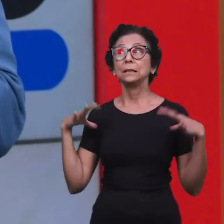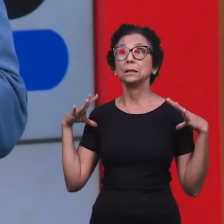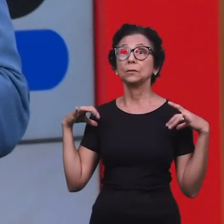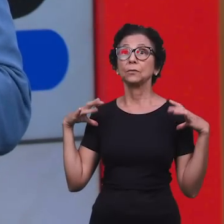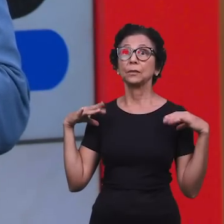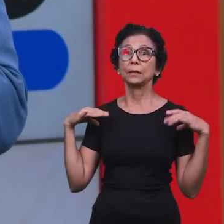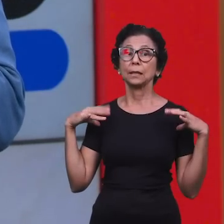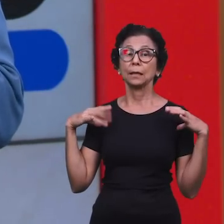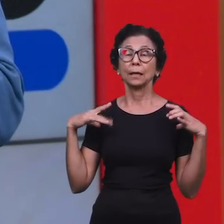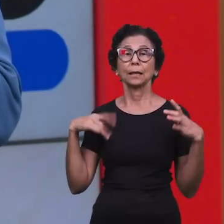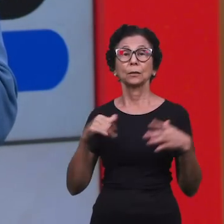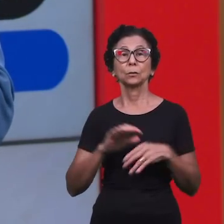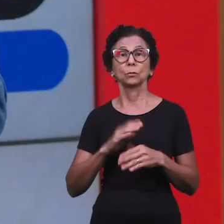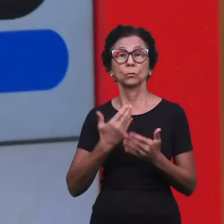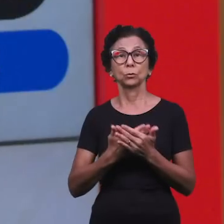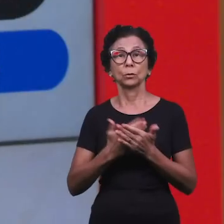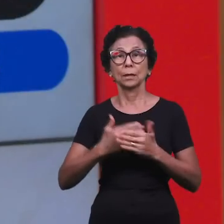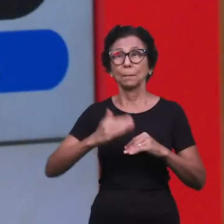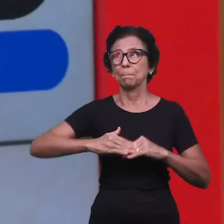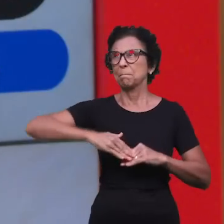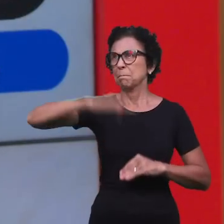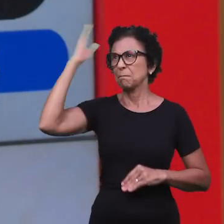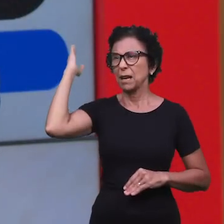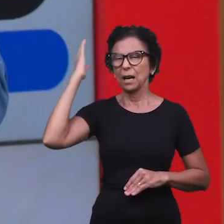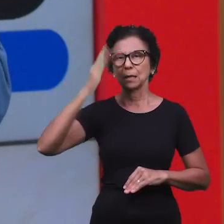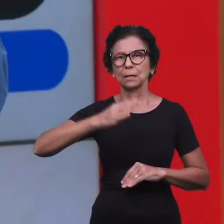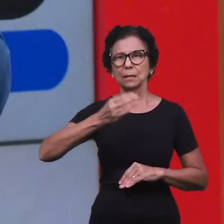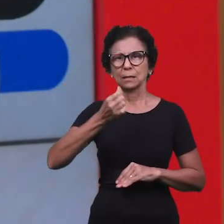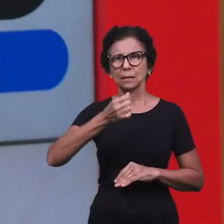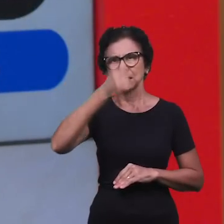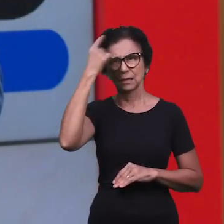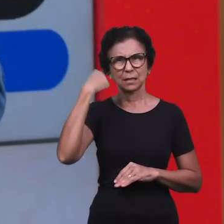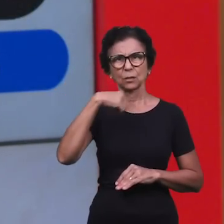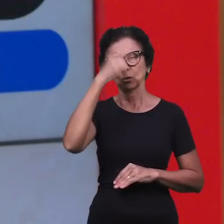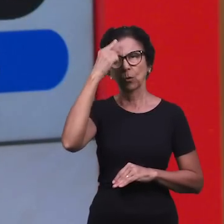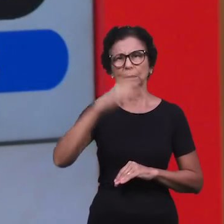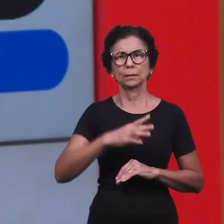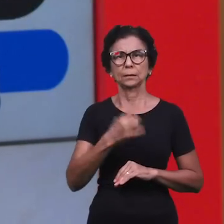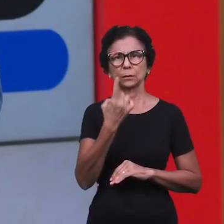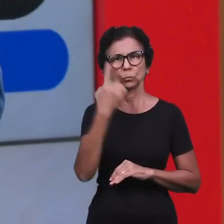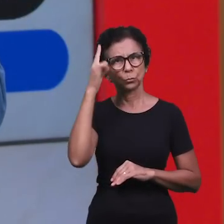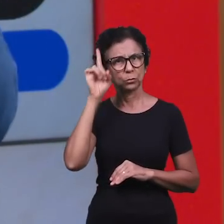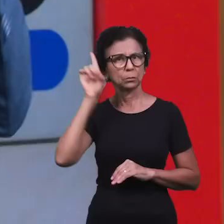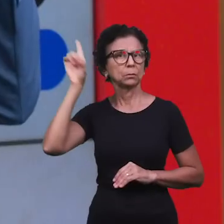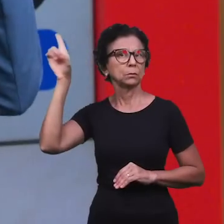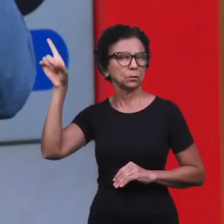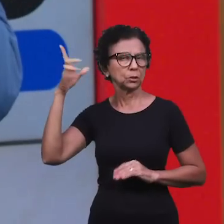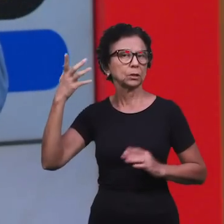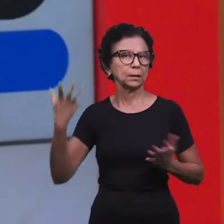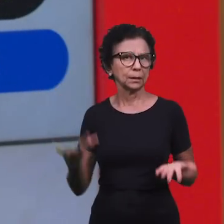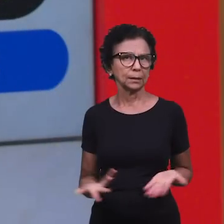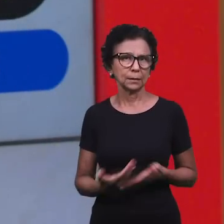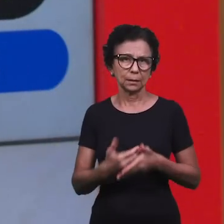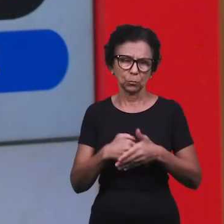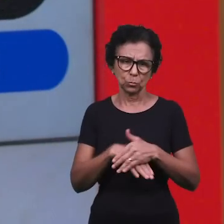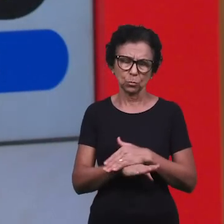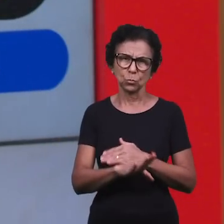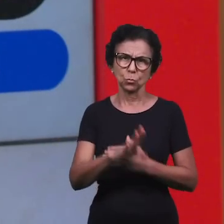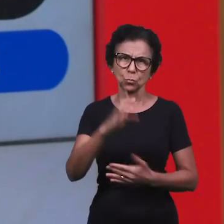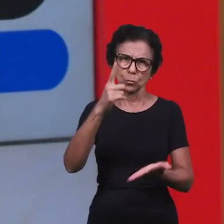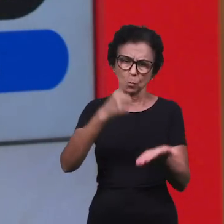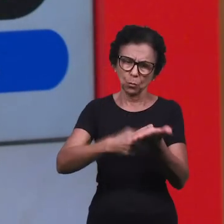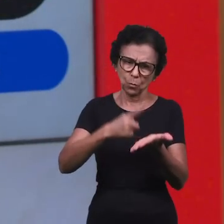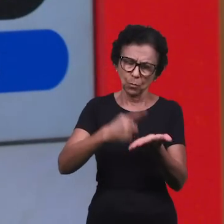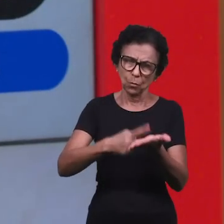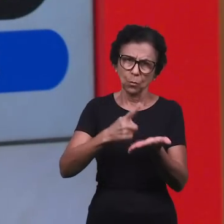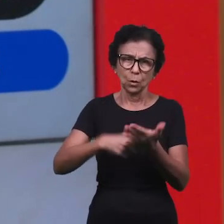carga horária maior, então eu vou lá e consegui estudar, por exemplo, 6 horas no dia. Então, isso é consistência, tá